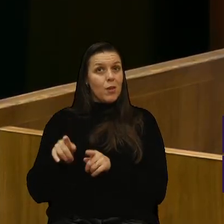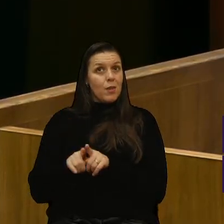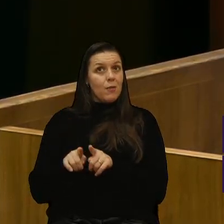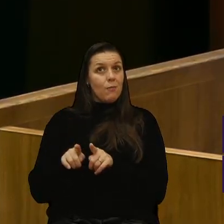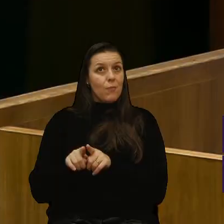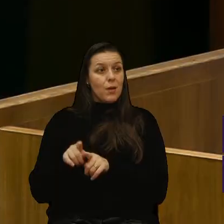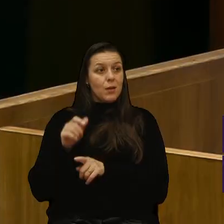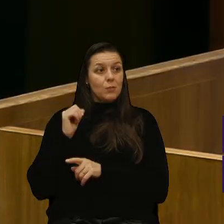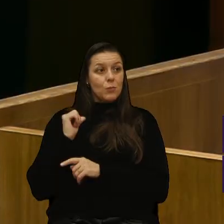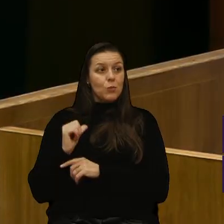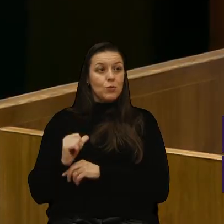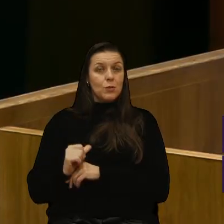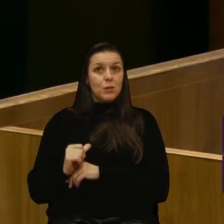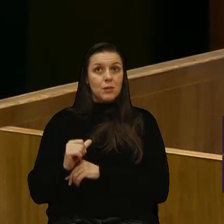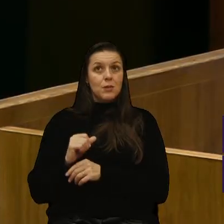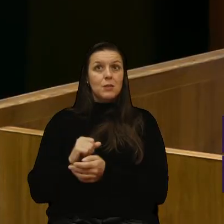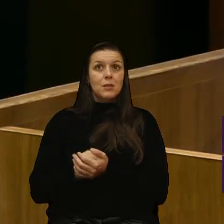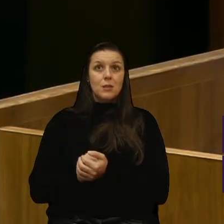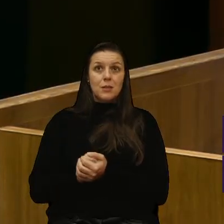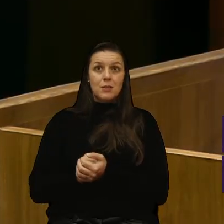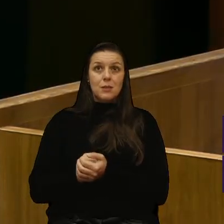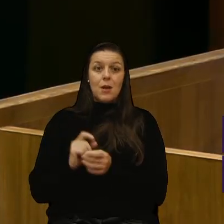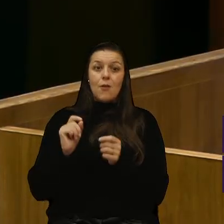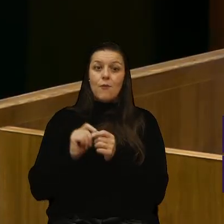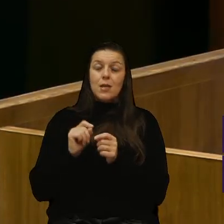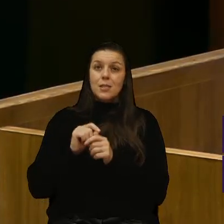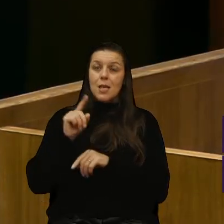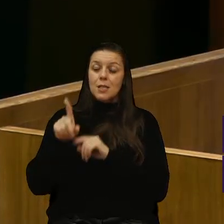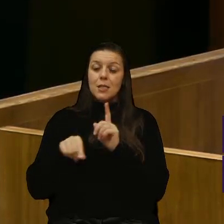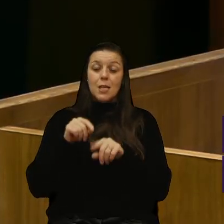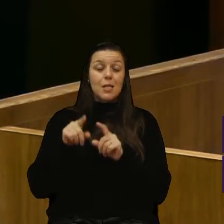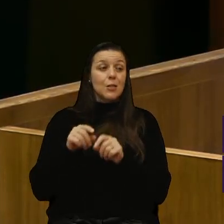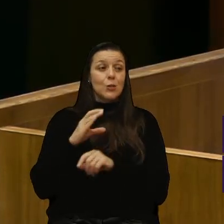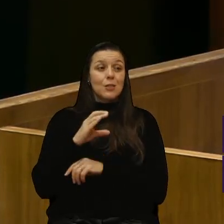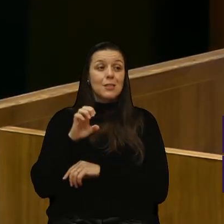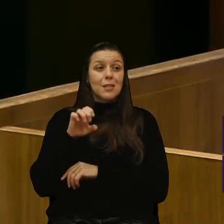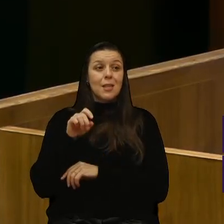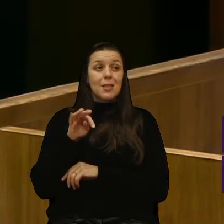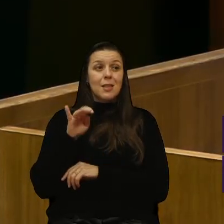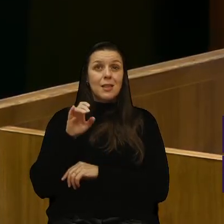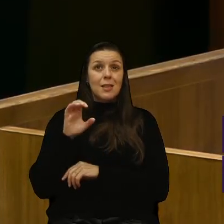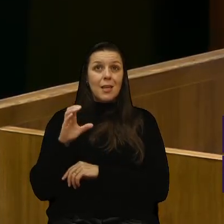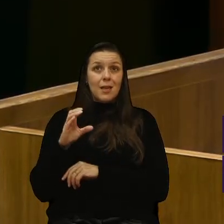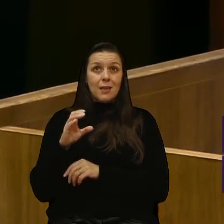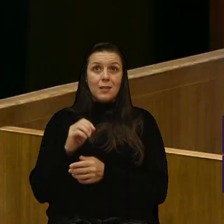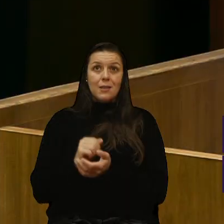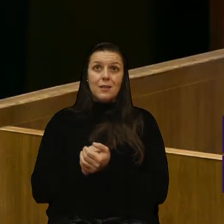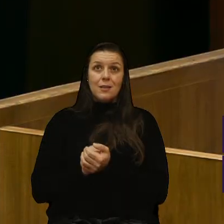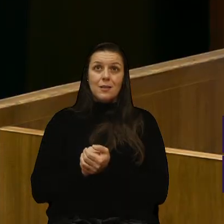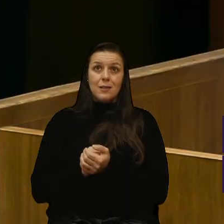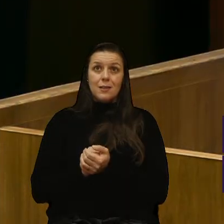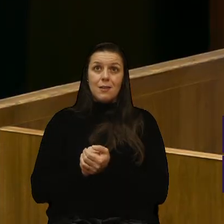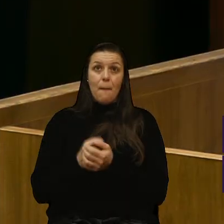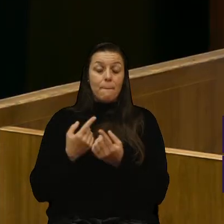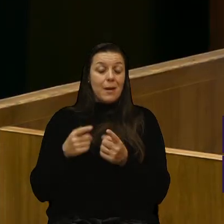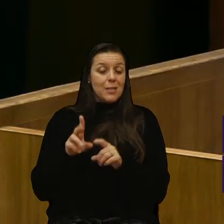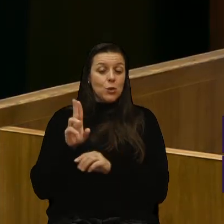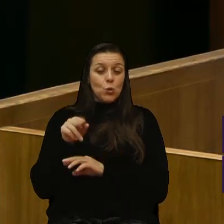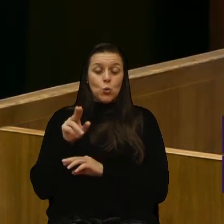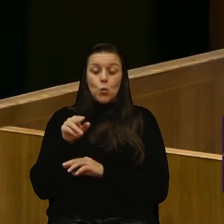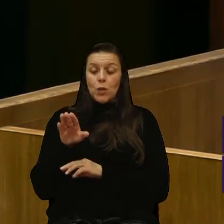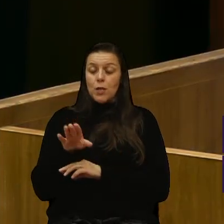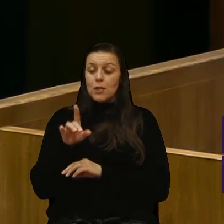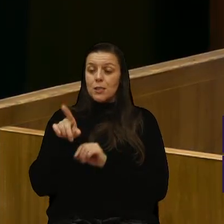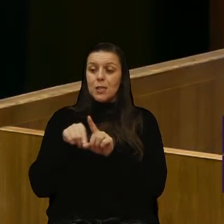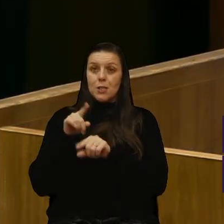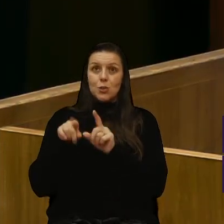ensino médio, eu poderia fazer a seleção no CETEC, que seria muito mais simples para mim. Mas eu nunca